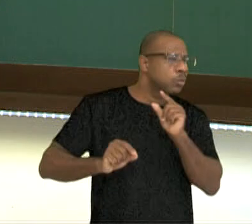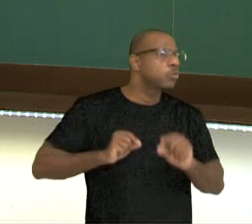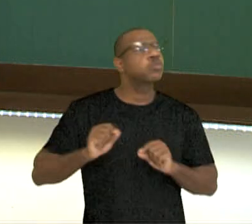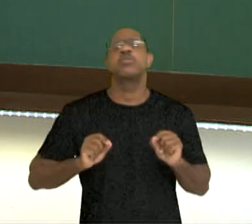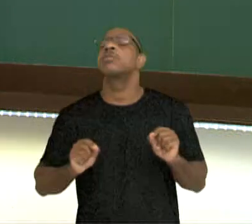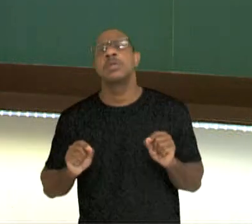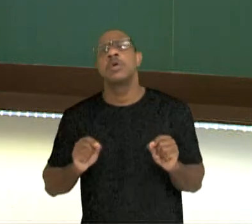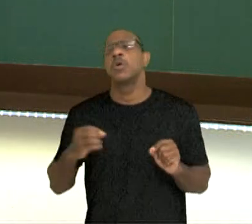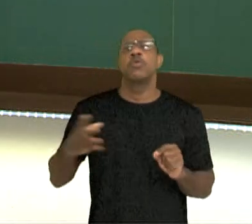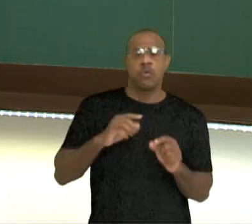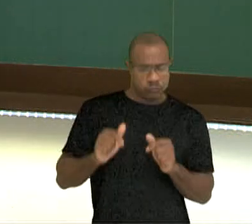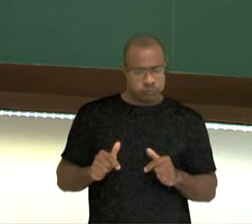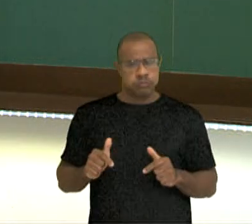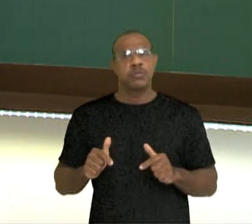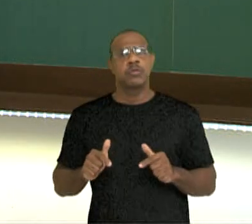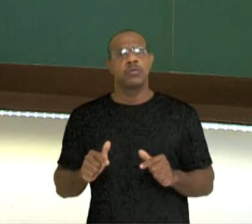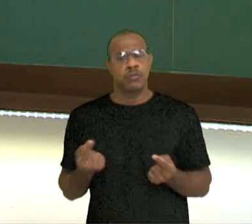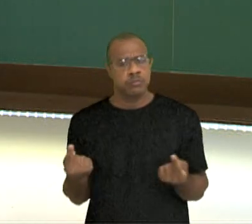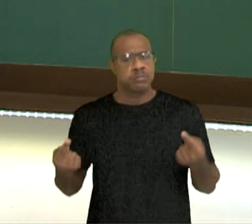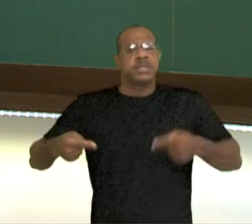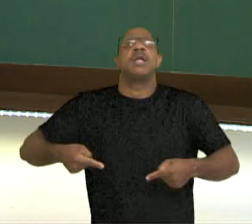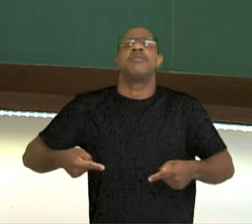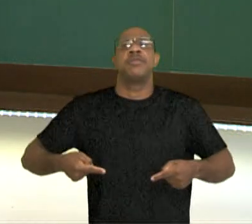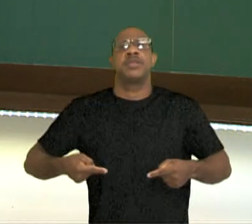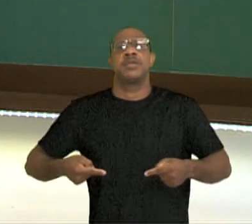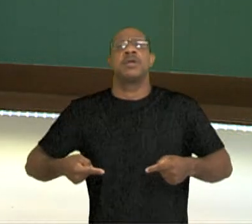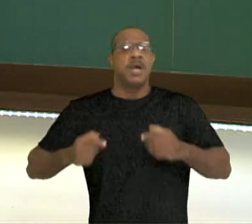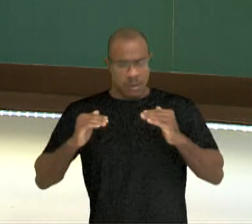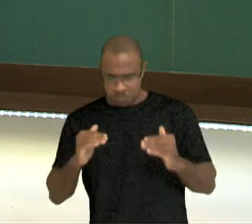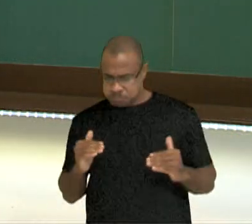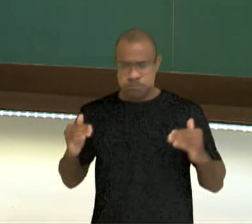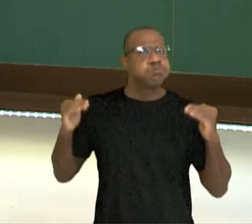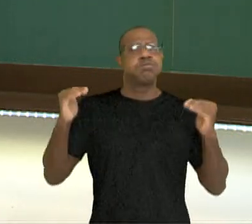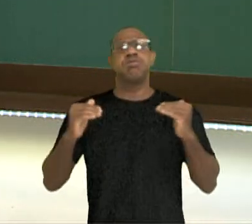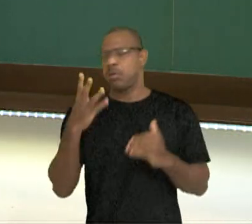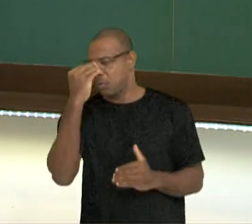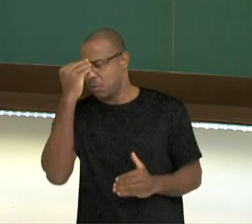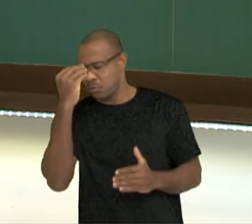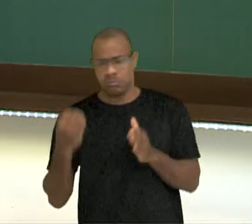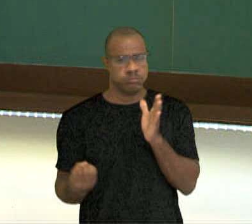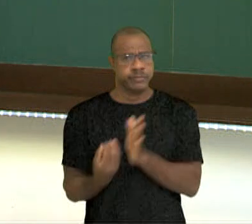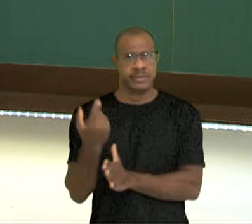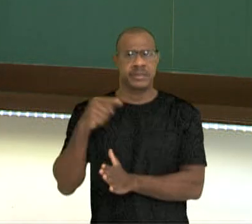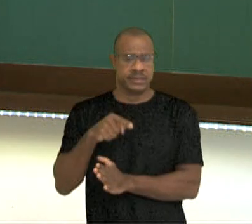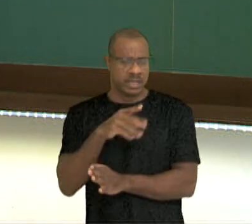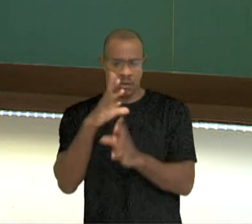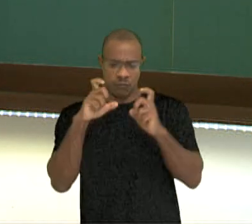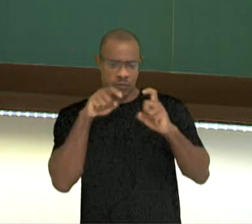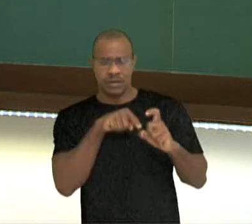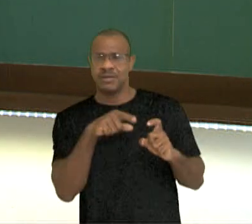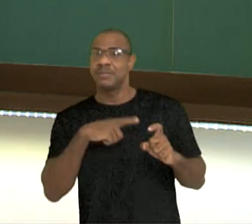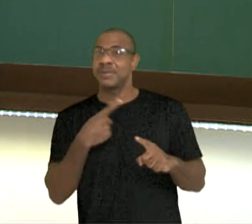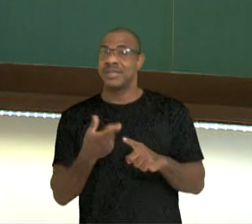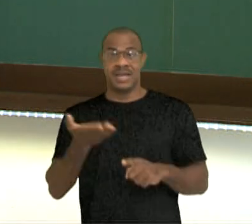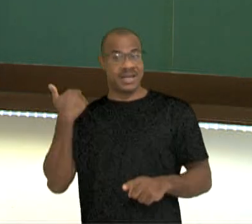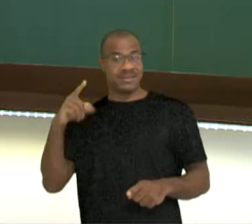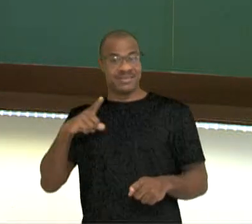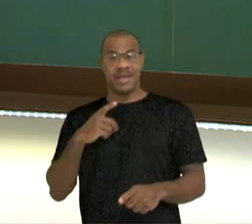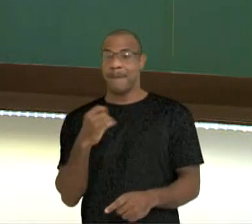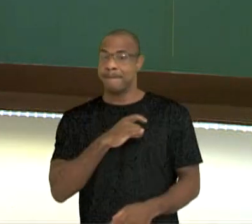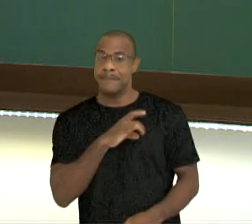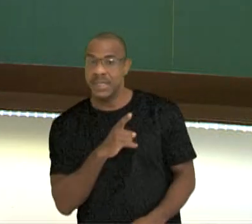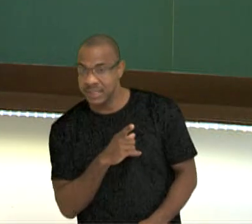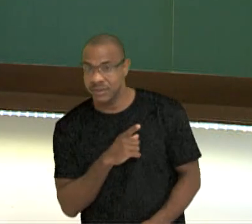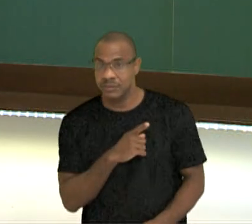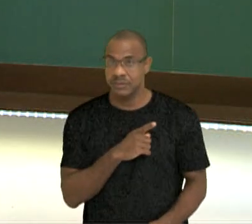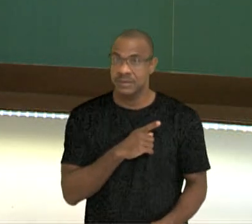um novo desafio que é superar o surgimento da fotografia, porque havia um medo, né, da fotografia tomar